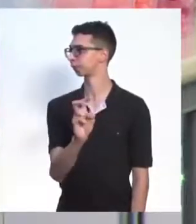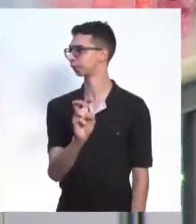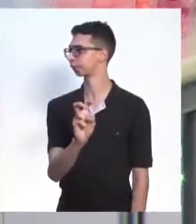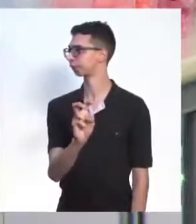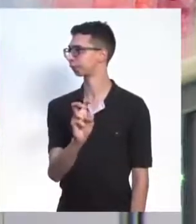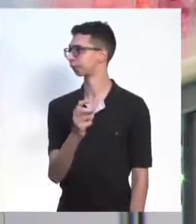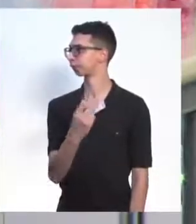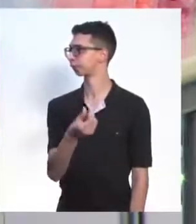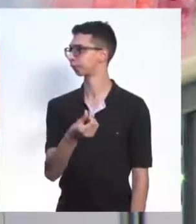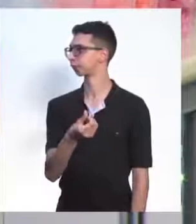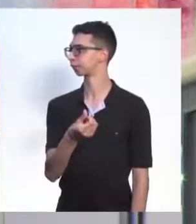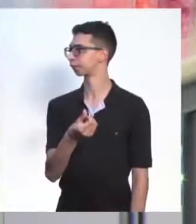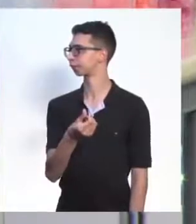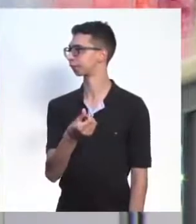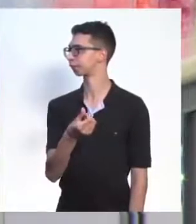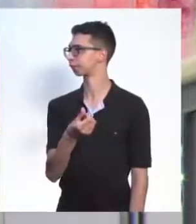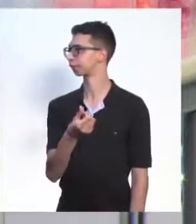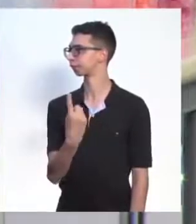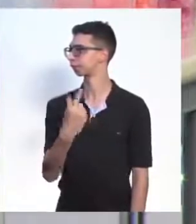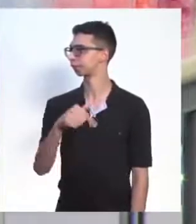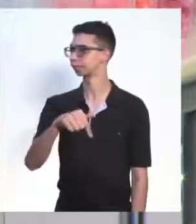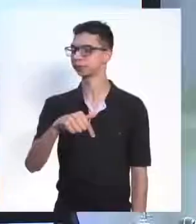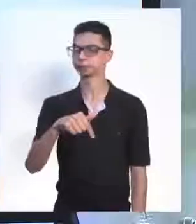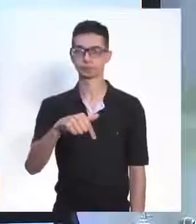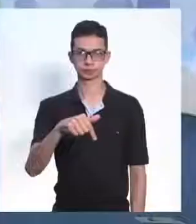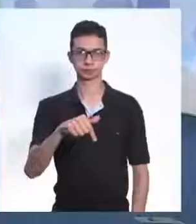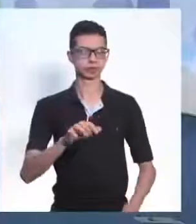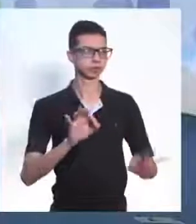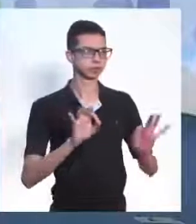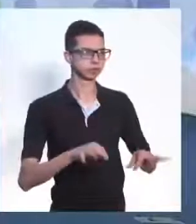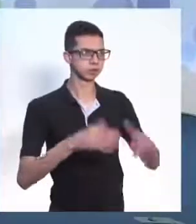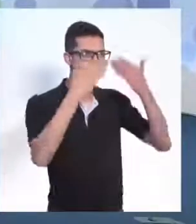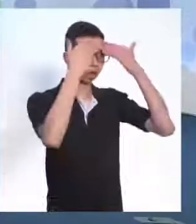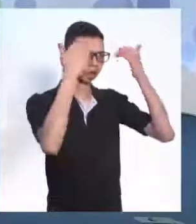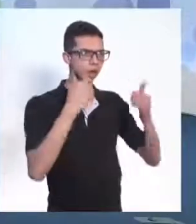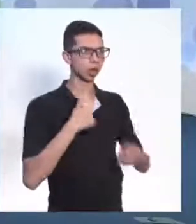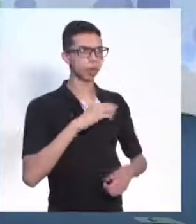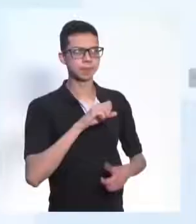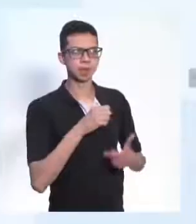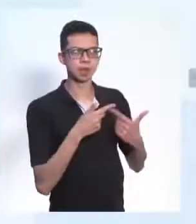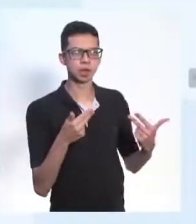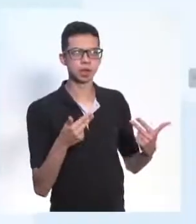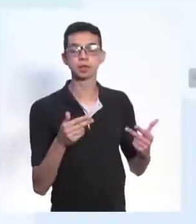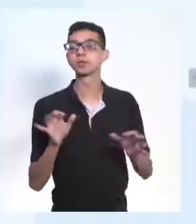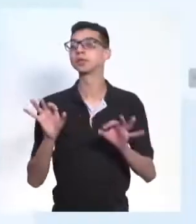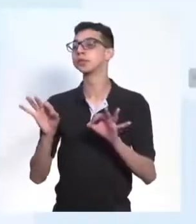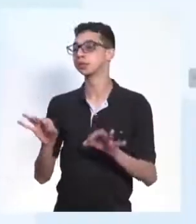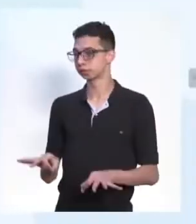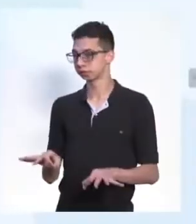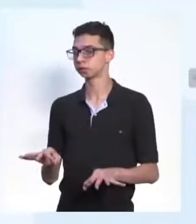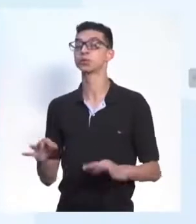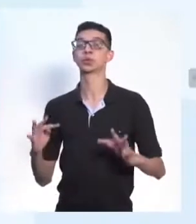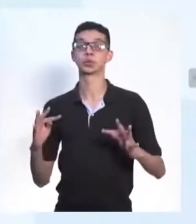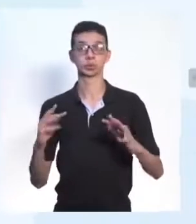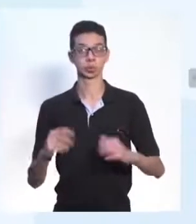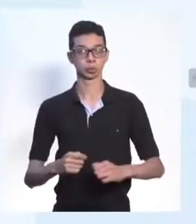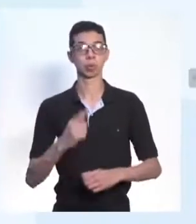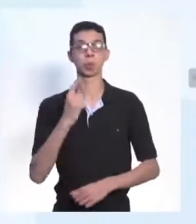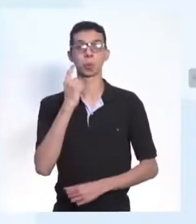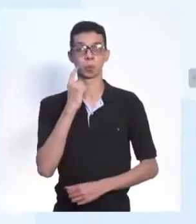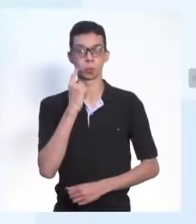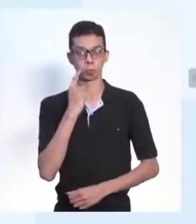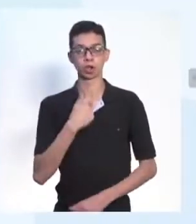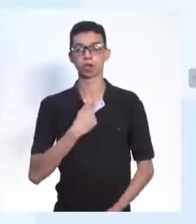15, 16, 17. Tá certo ou eu peguei alguma? Tá certo. Aí, ó. Estão todas aí. Certo. Não